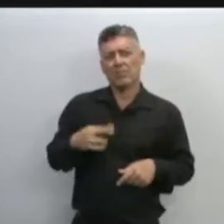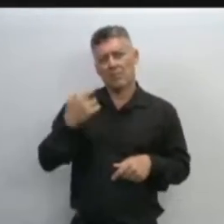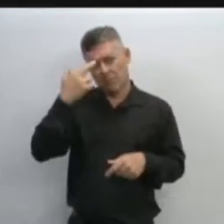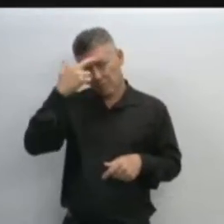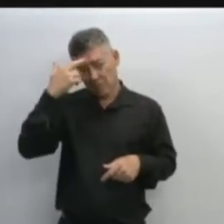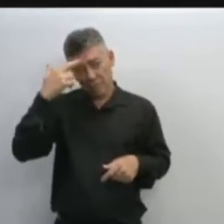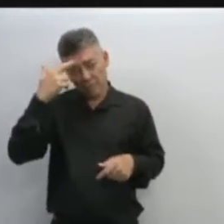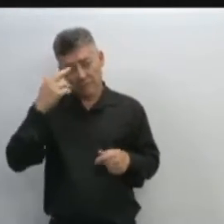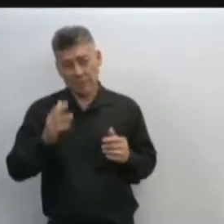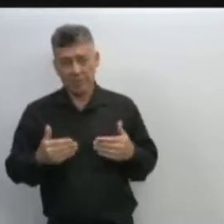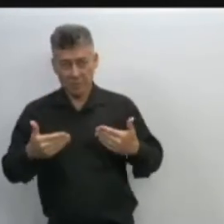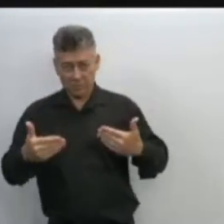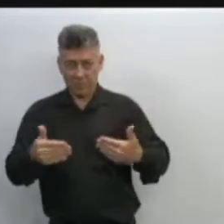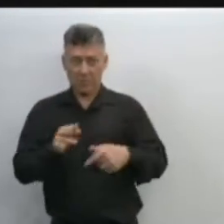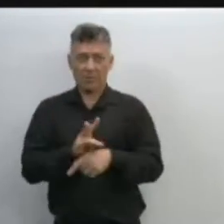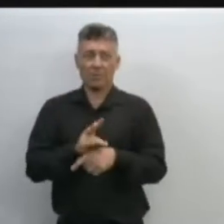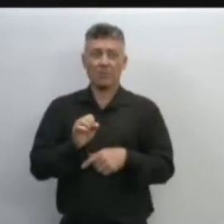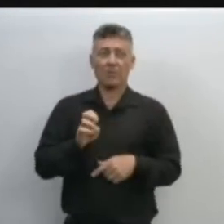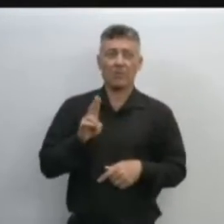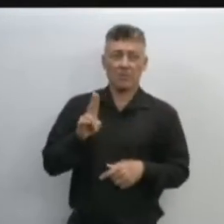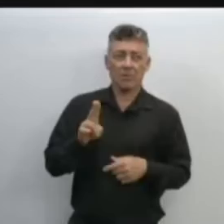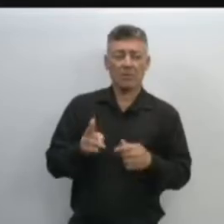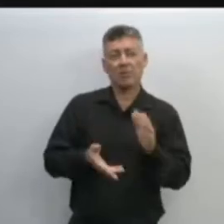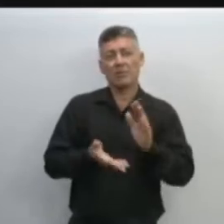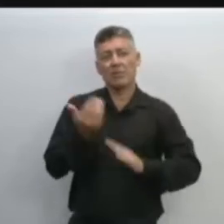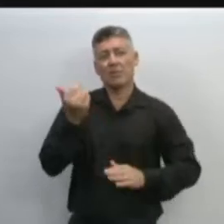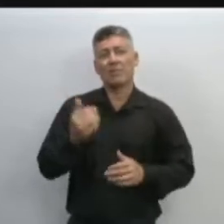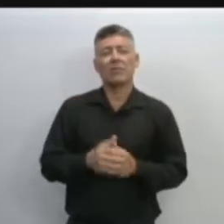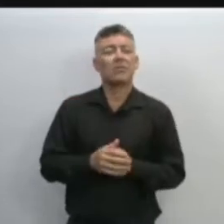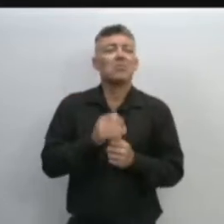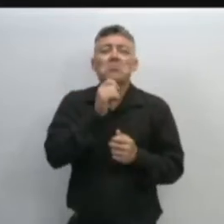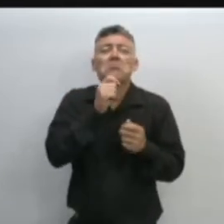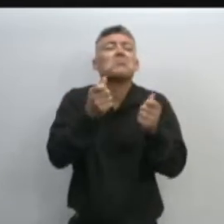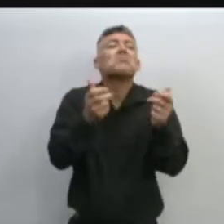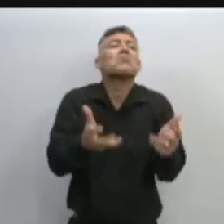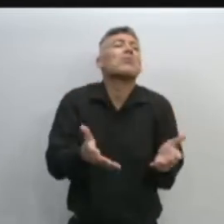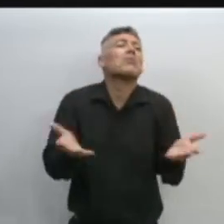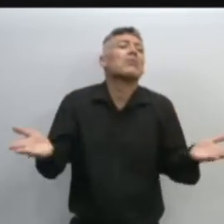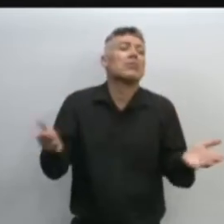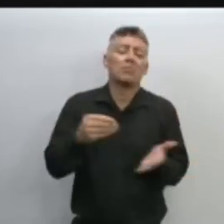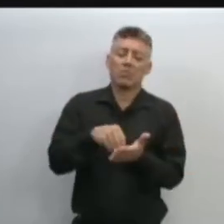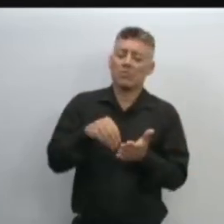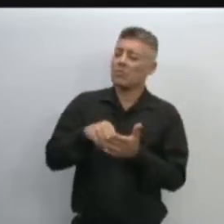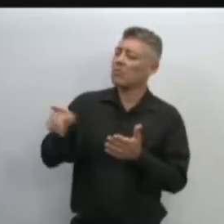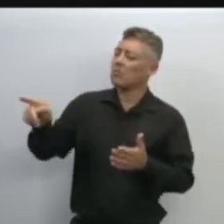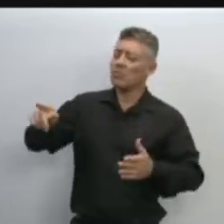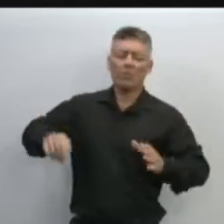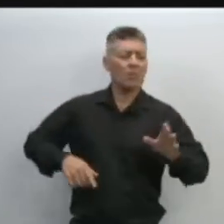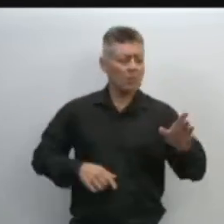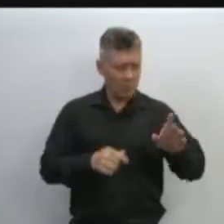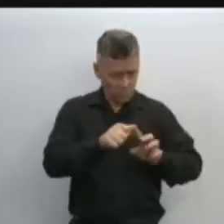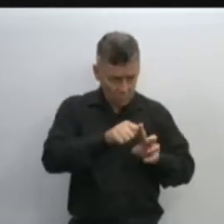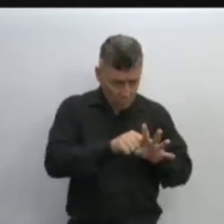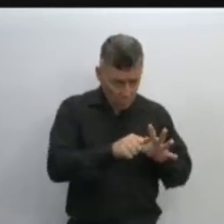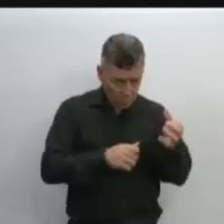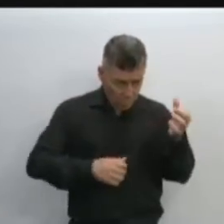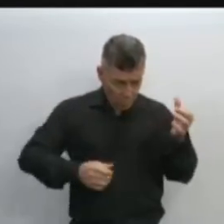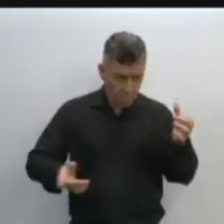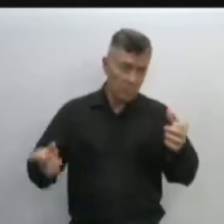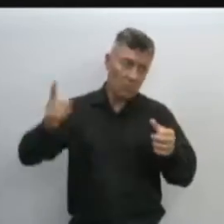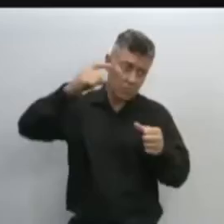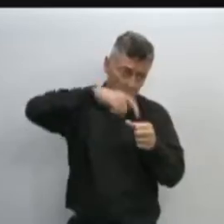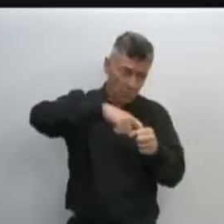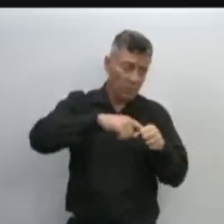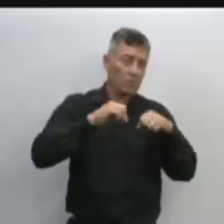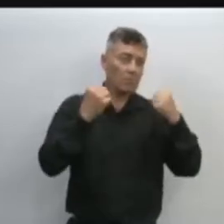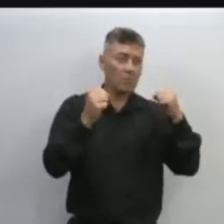quando estava à frente da Censu, e que foi retirada, né, sem uma justificativa. O secretário falou que com 6 meses iria repor a